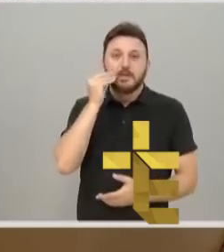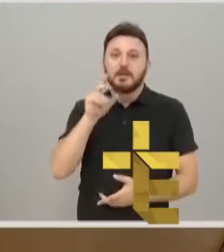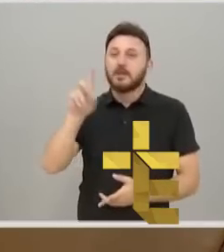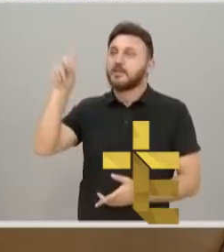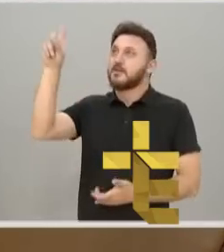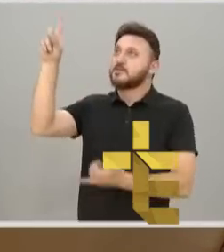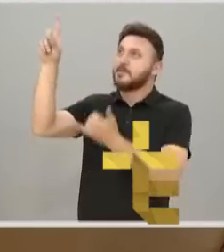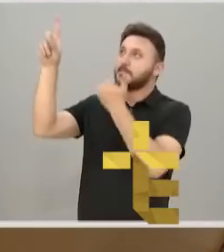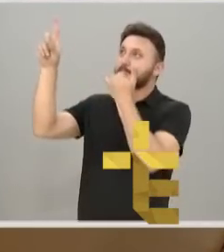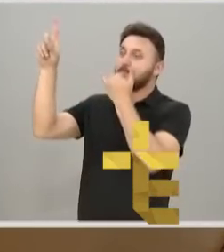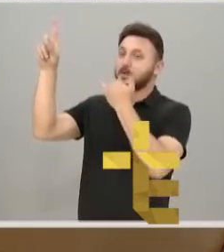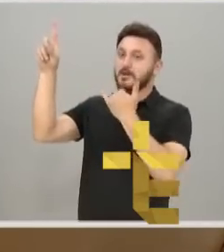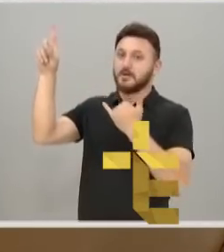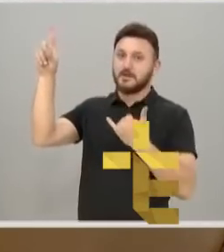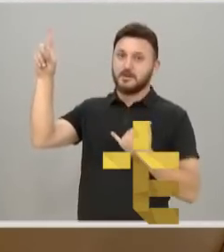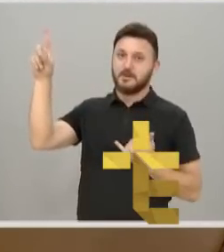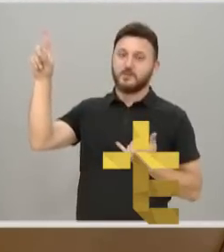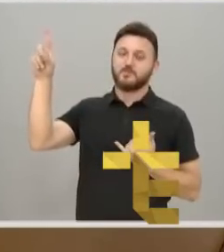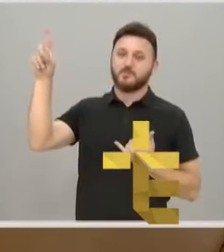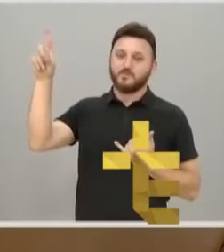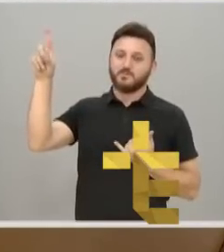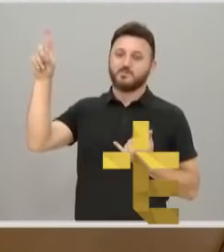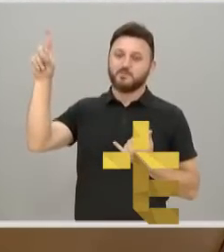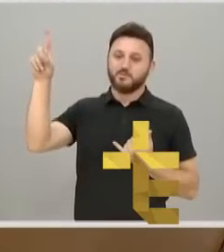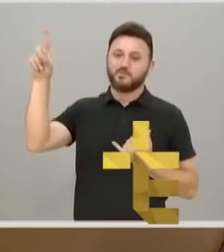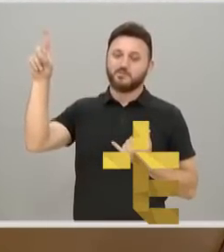perdão misericordioso de Deus.